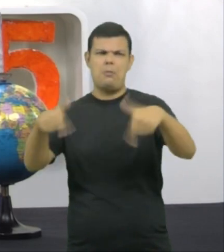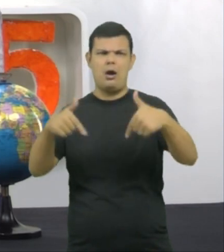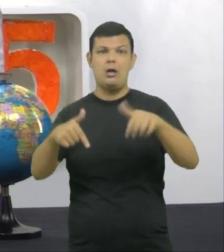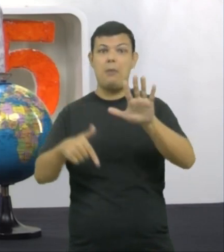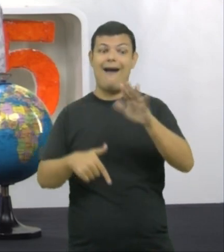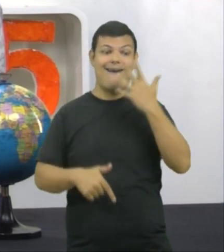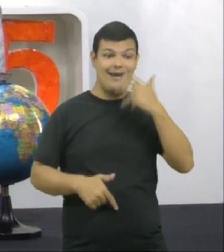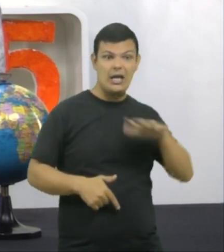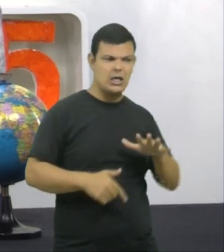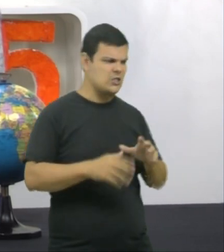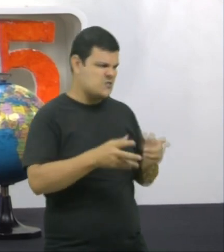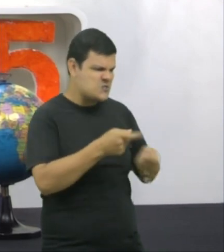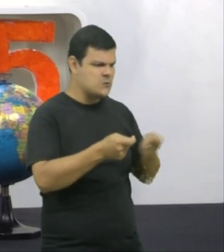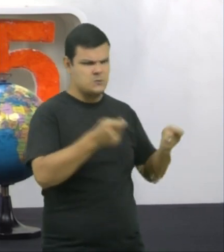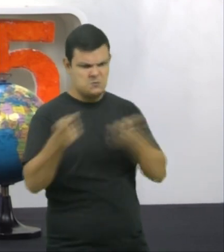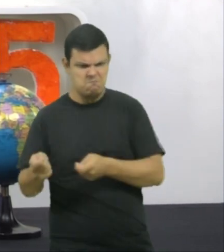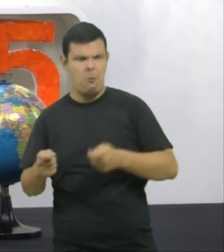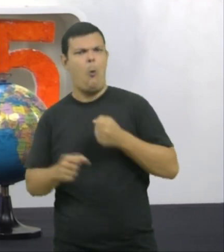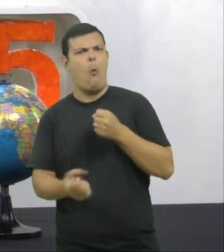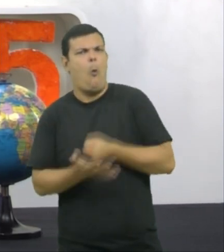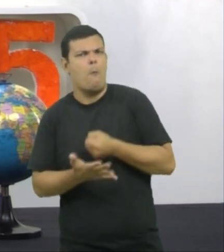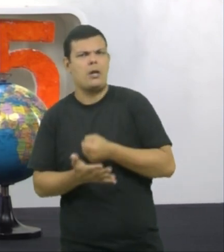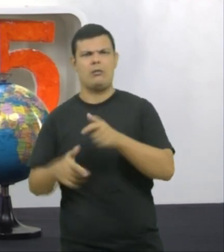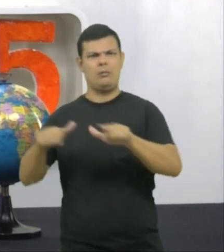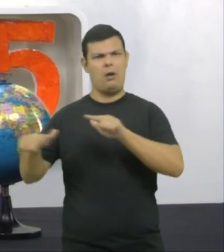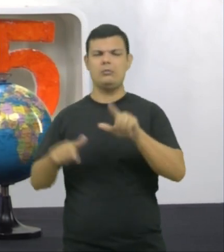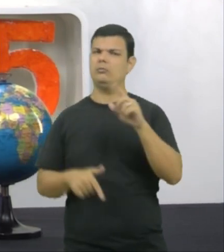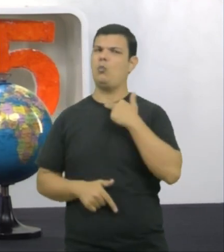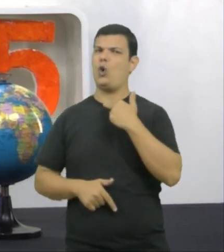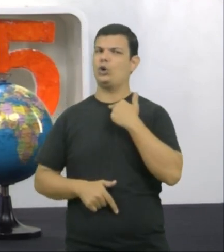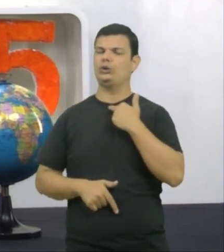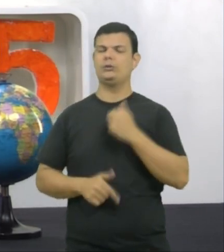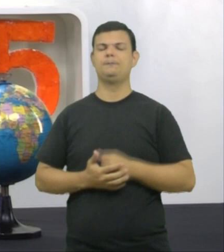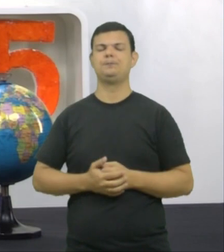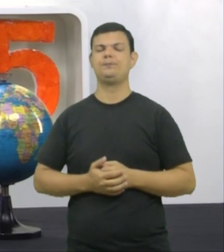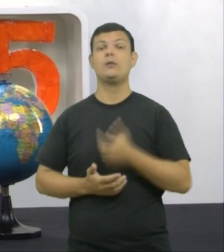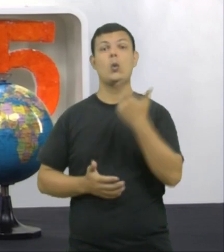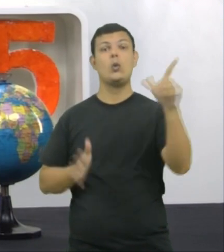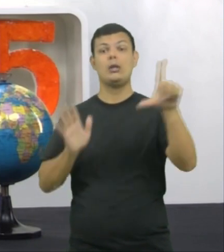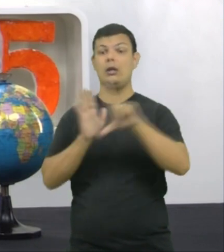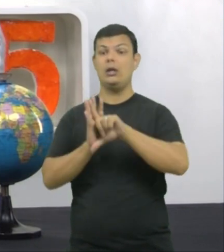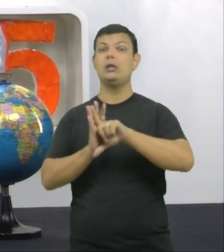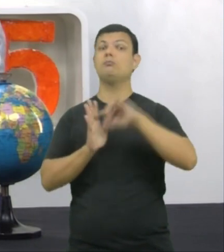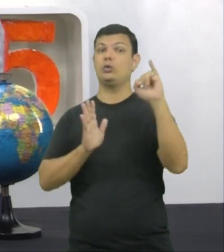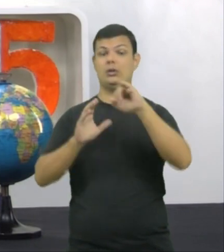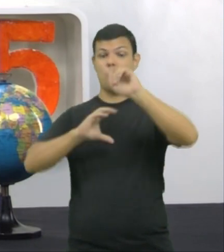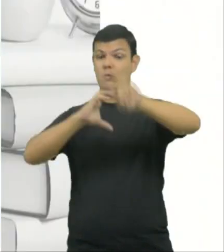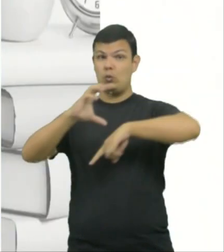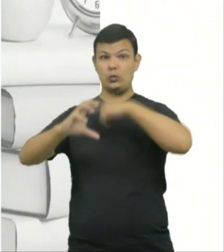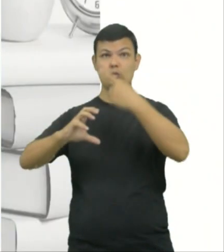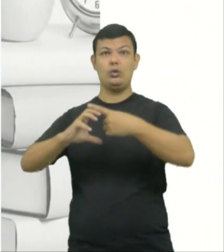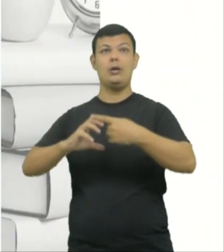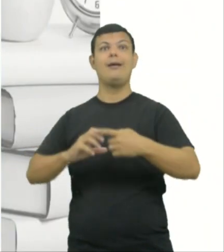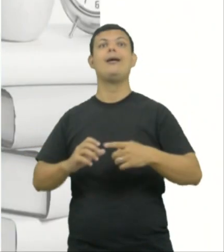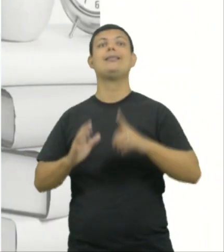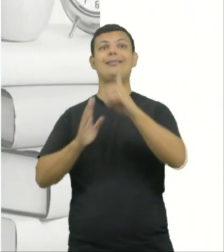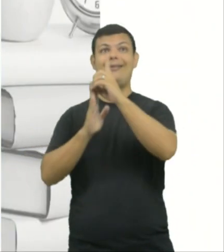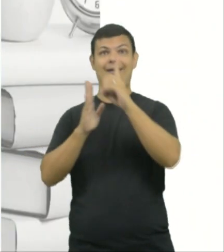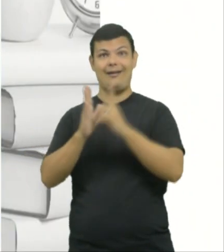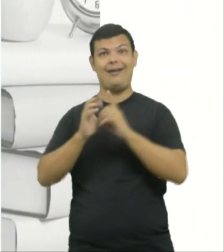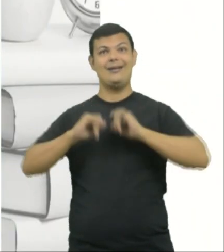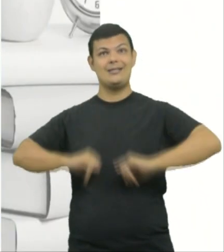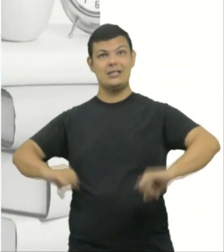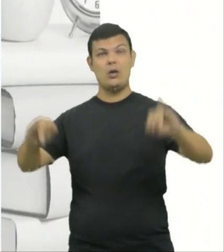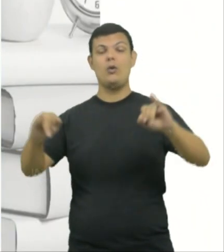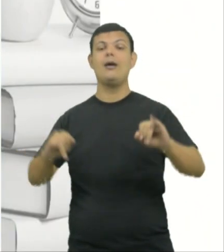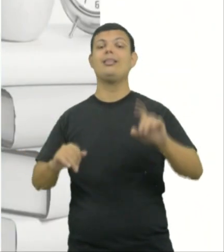crianças não podem ser exploradas, ok? Outra lei também importante no mundo foi a Declaração dos Direitos das